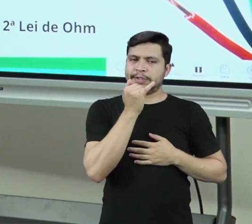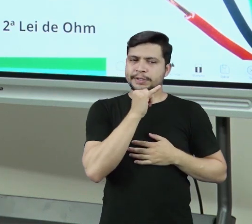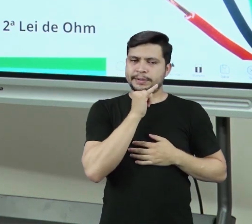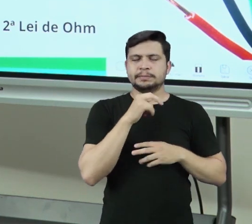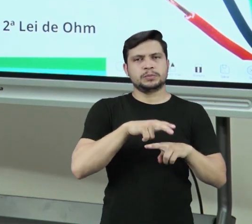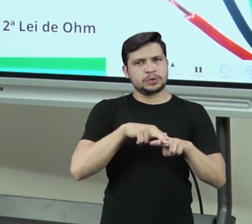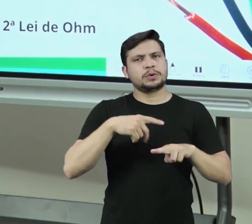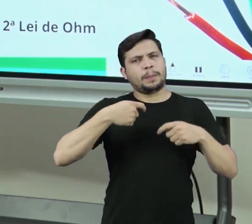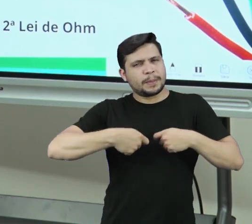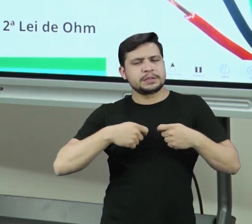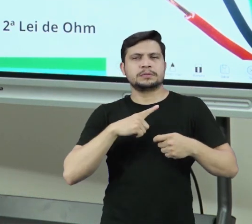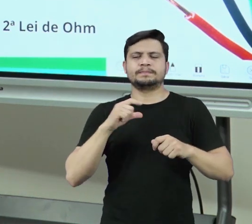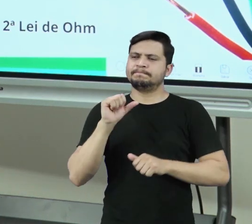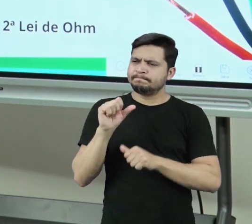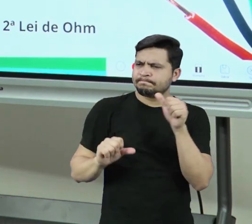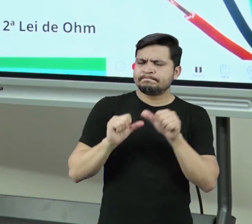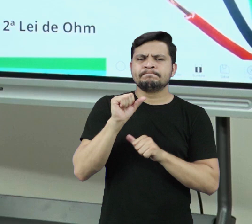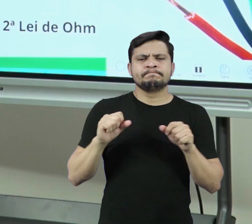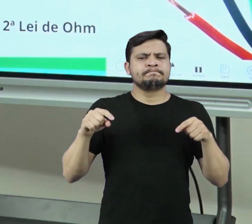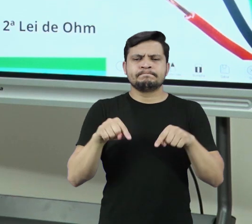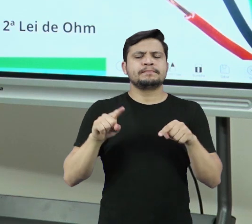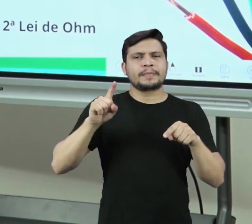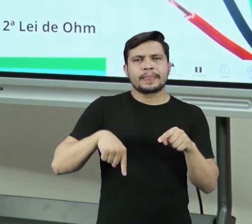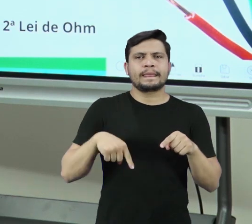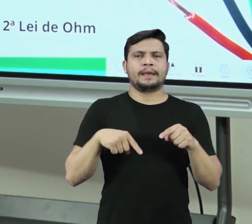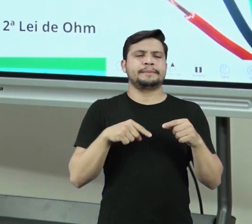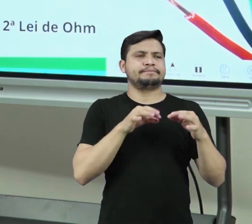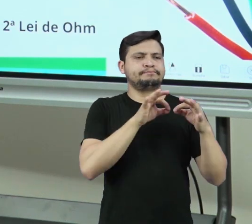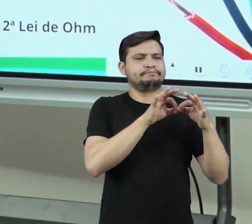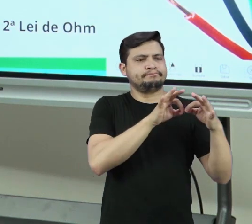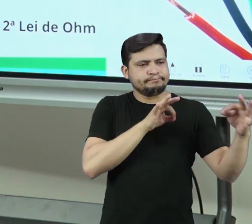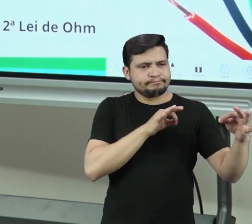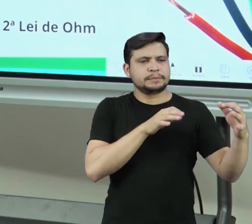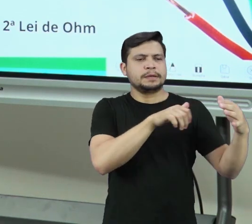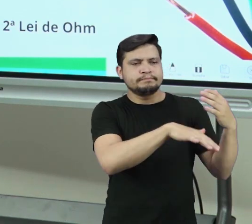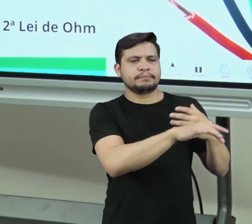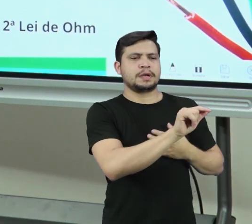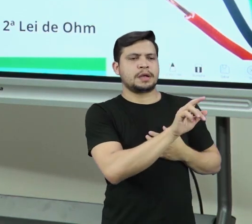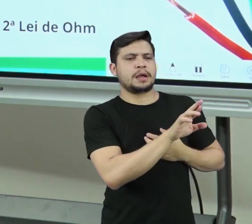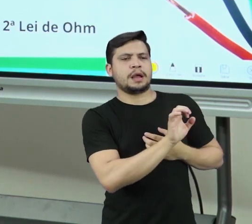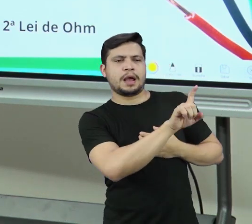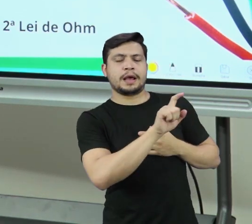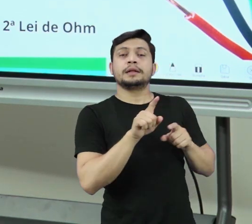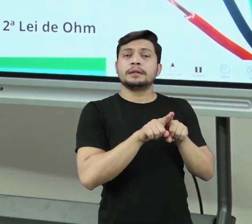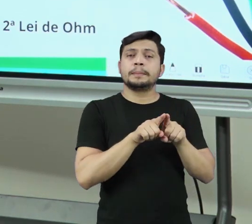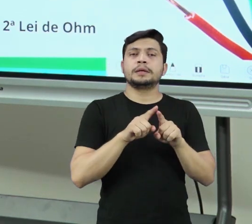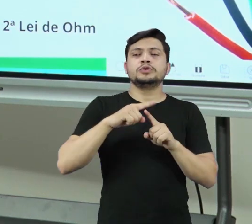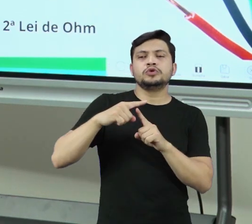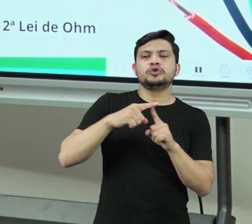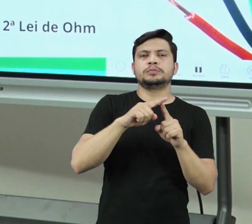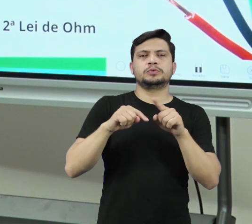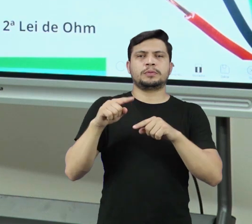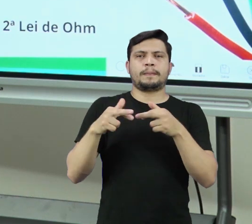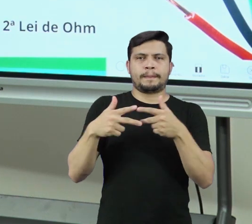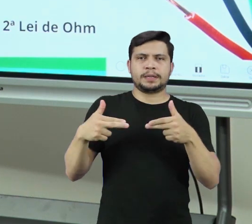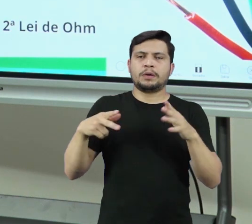uma modificação ali a respeito das dimensões do condutor, das dimensões do cabo, a respeito também das propriedades. Além disso, tem